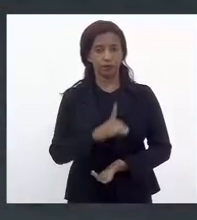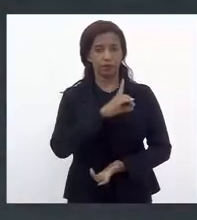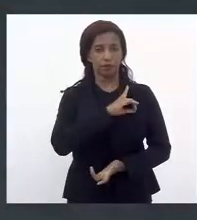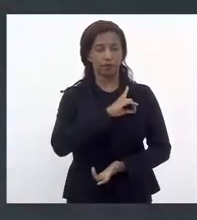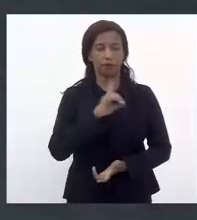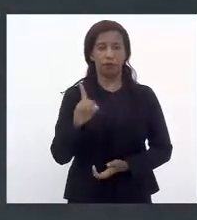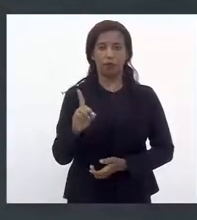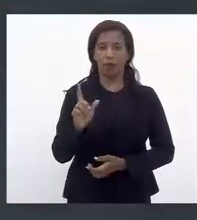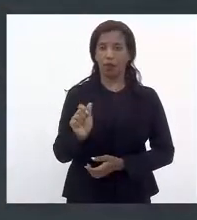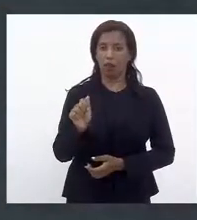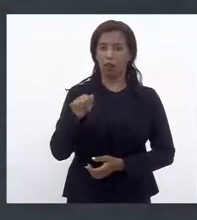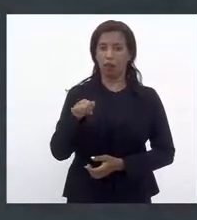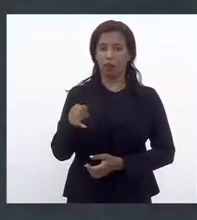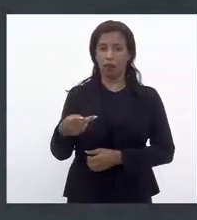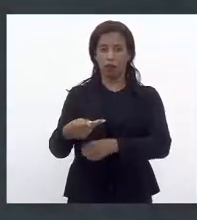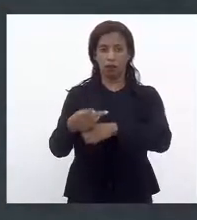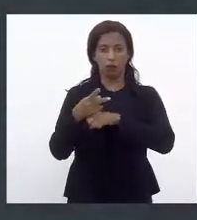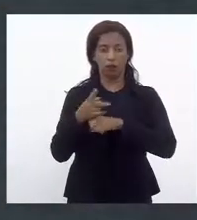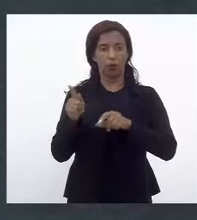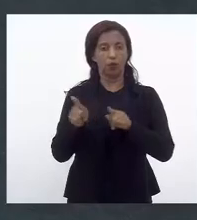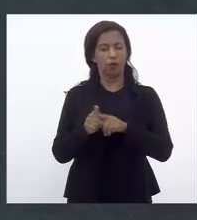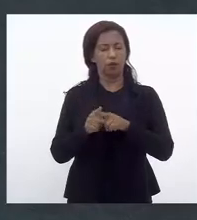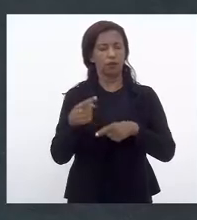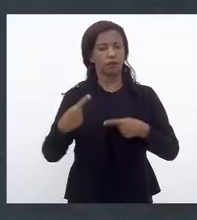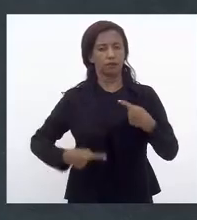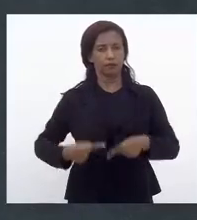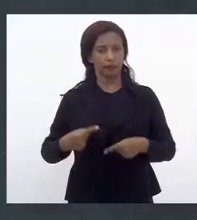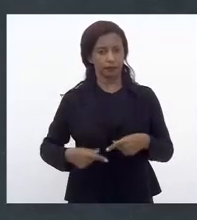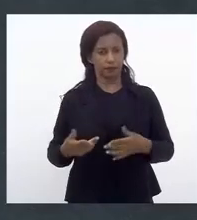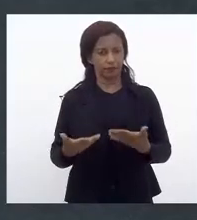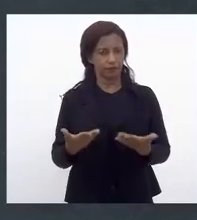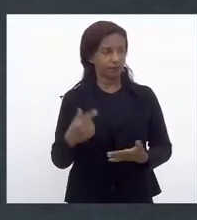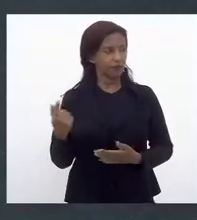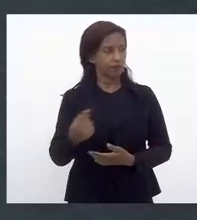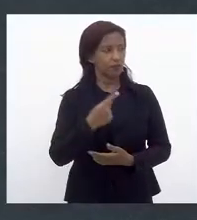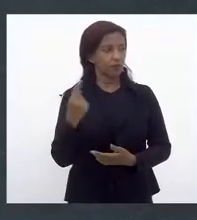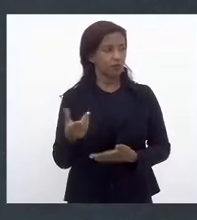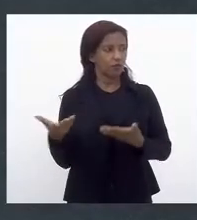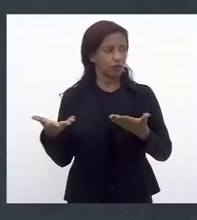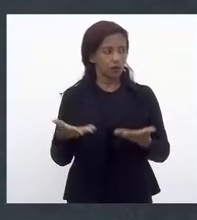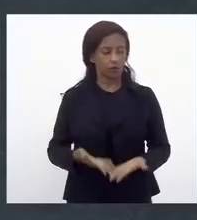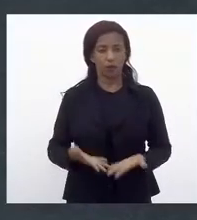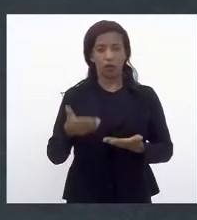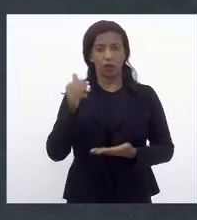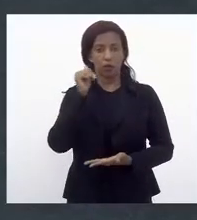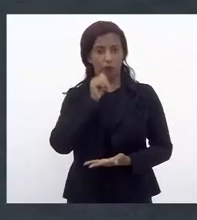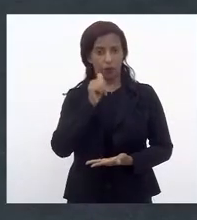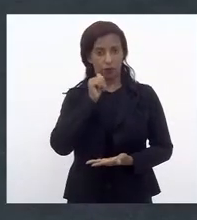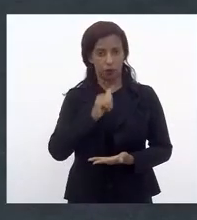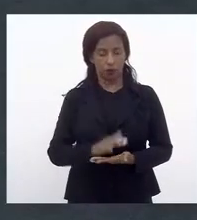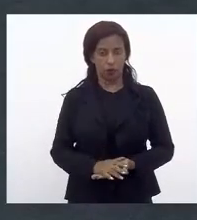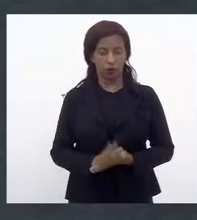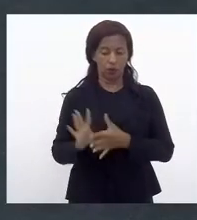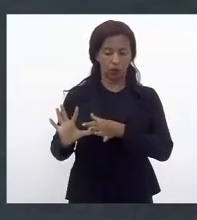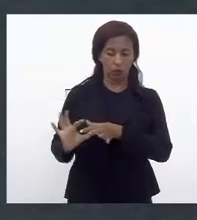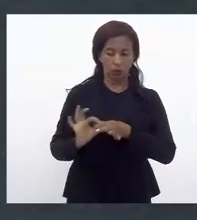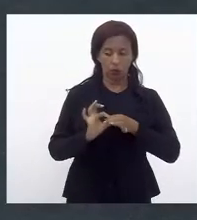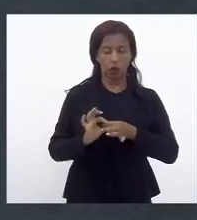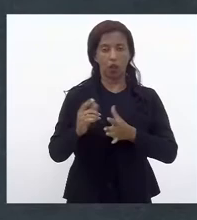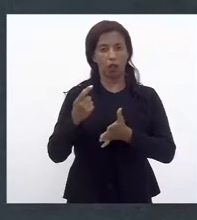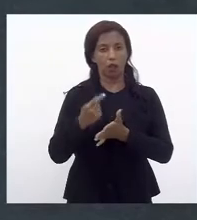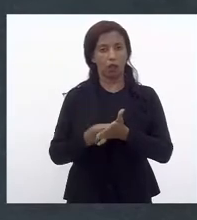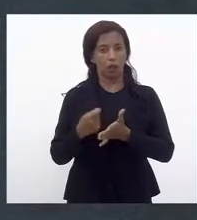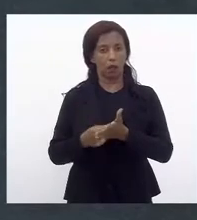nos procurou também para fazer esse debate. Enfim, nós estamos aqui, nós mulheres, irmanadas na luta